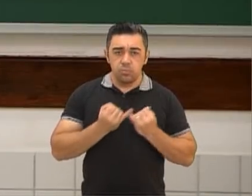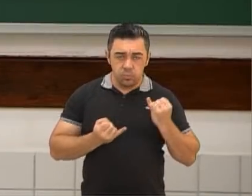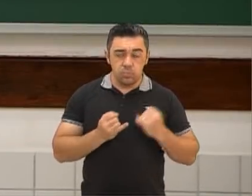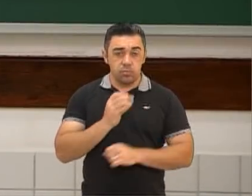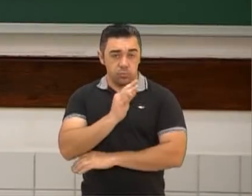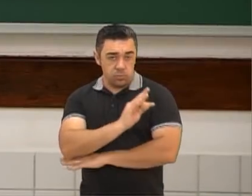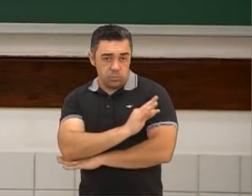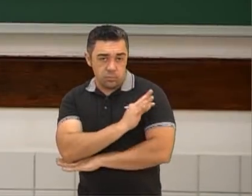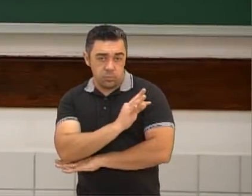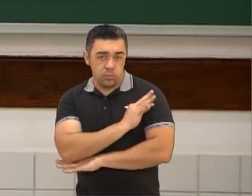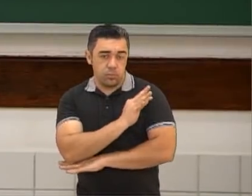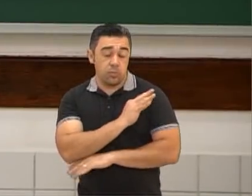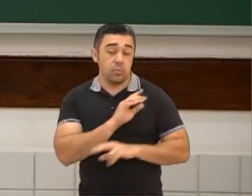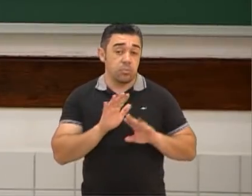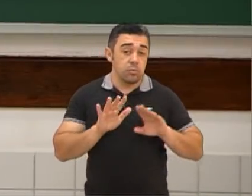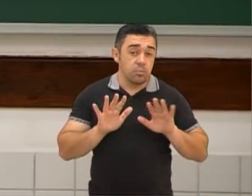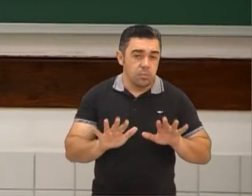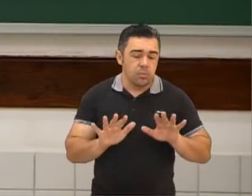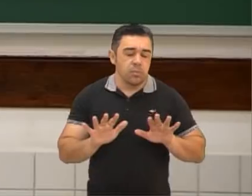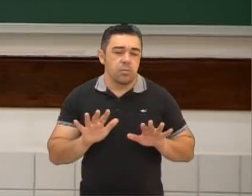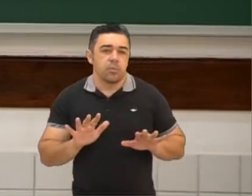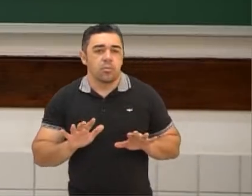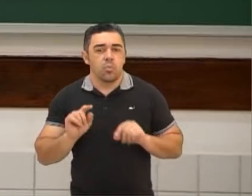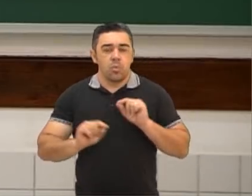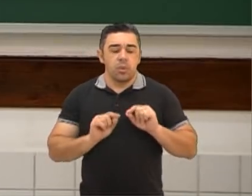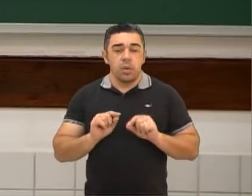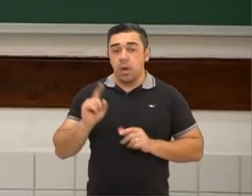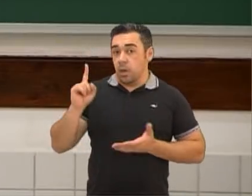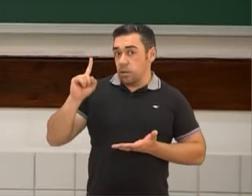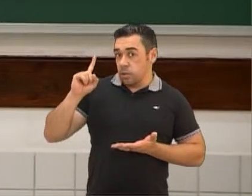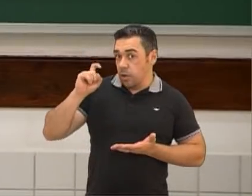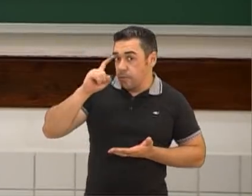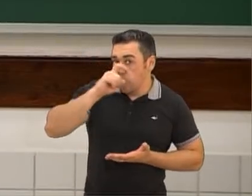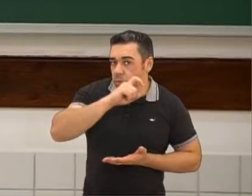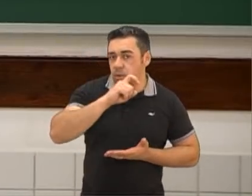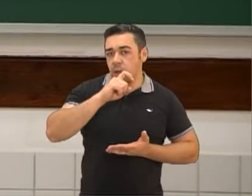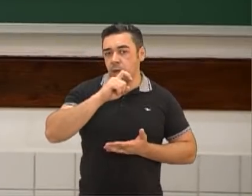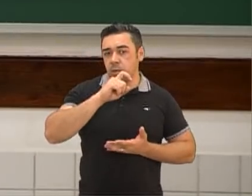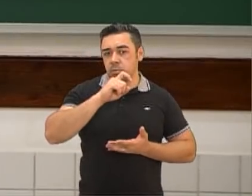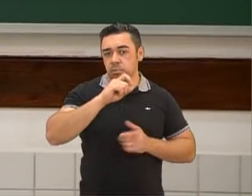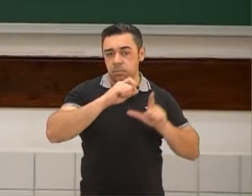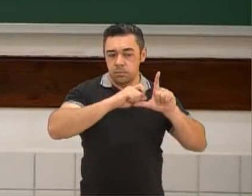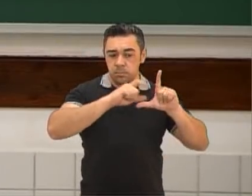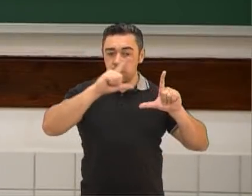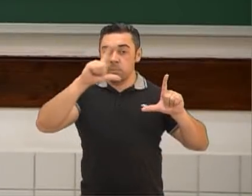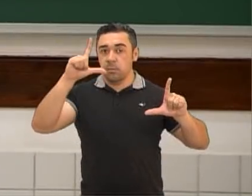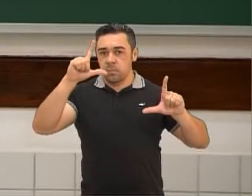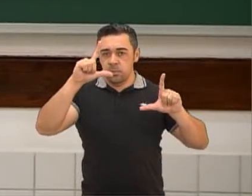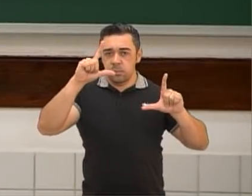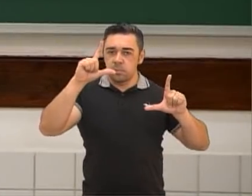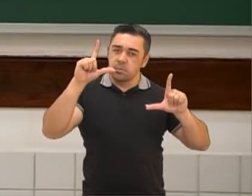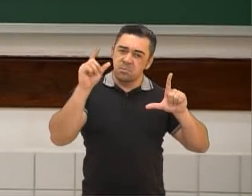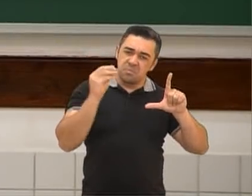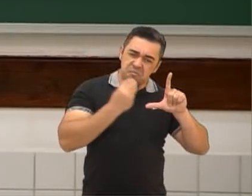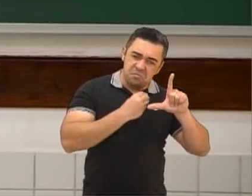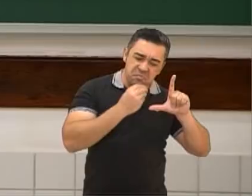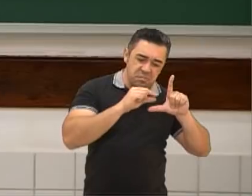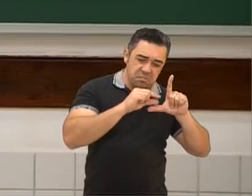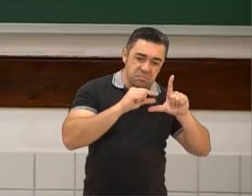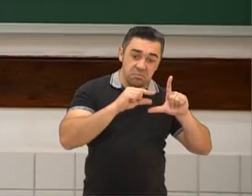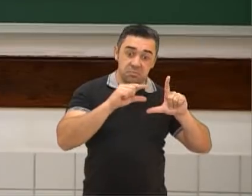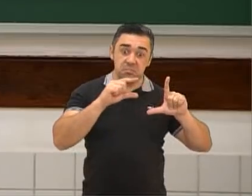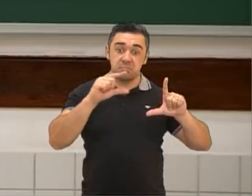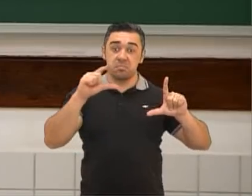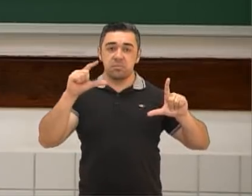parecidas, né? O que pode aumentar um pouco é o grau de dificuldade dos movimentos, tá?